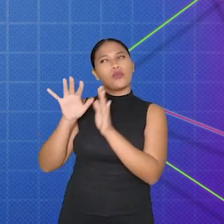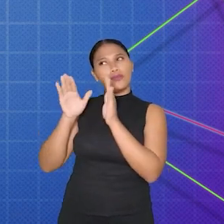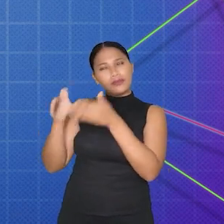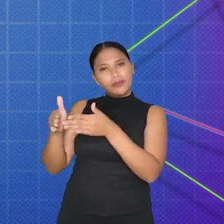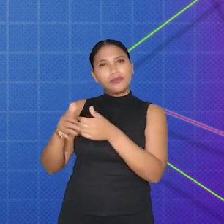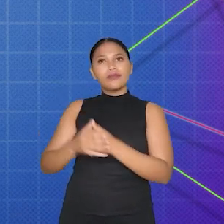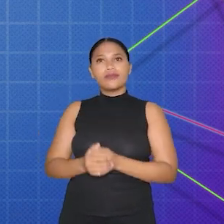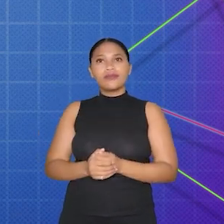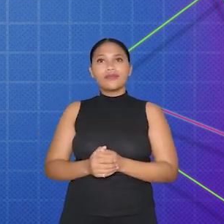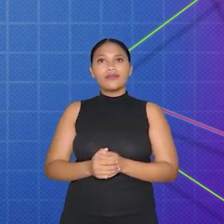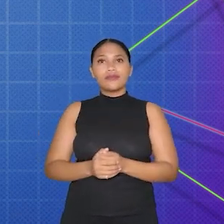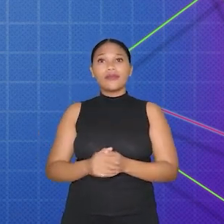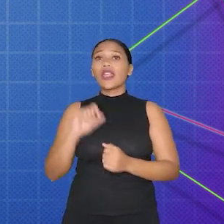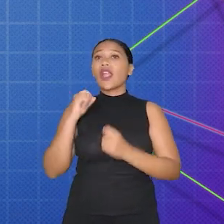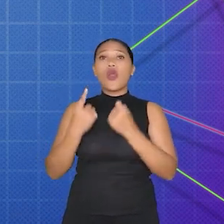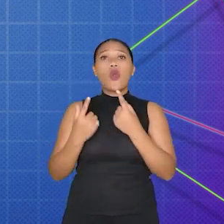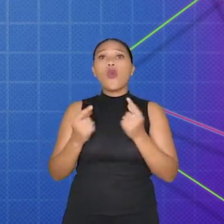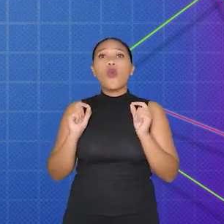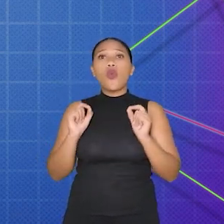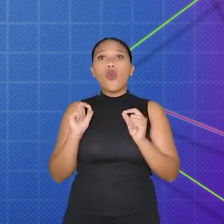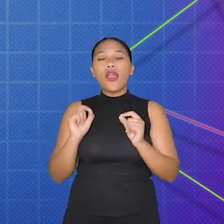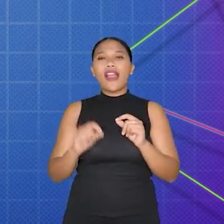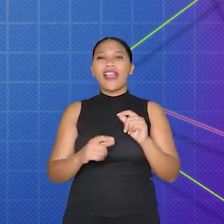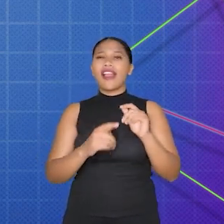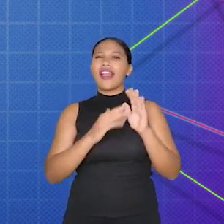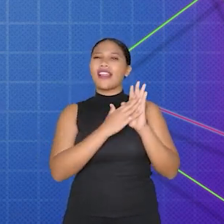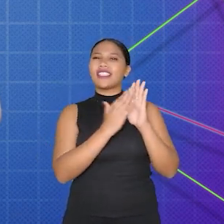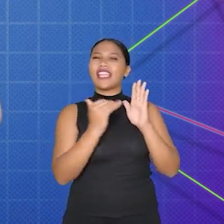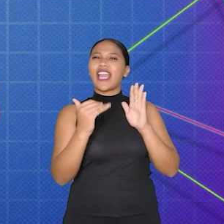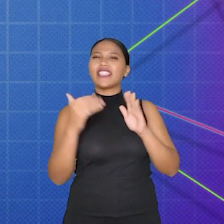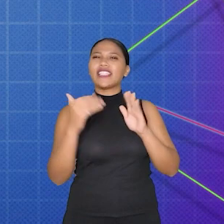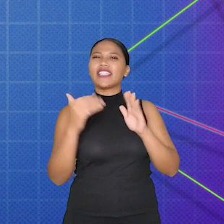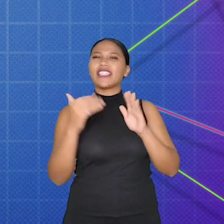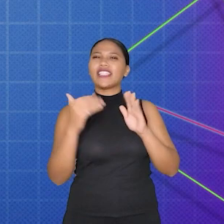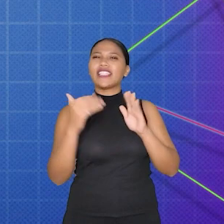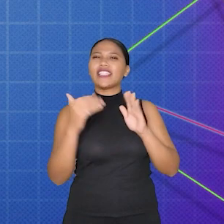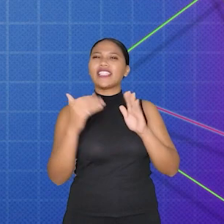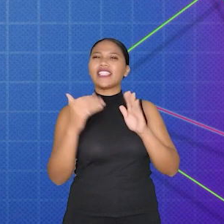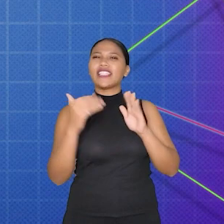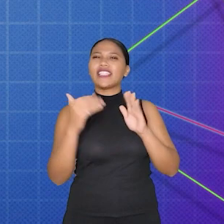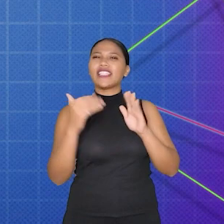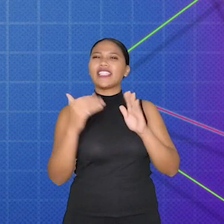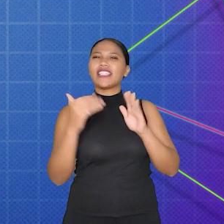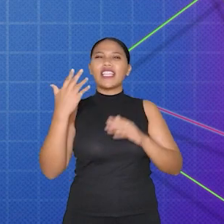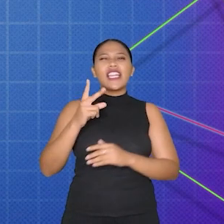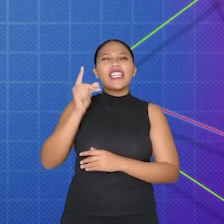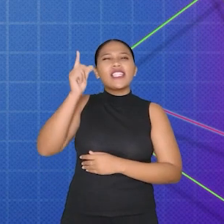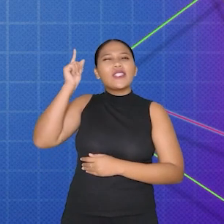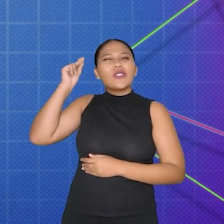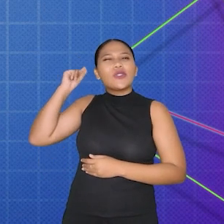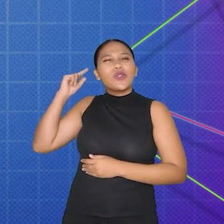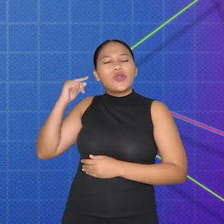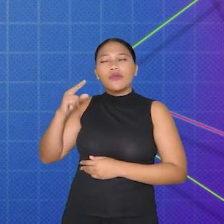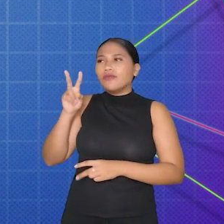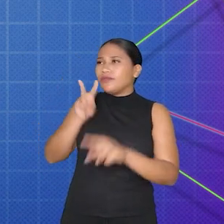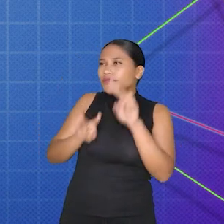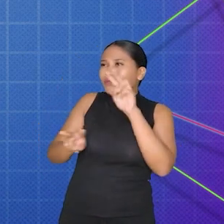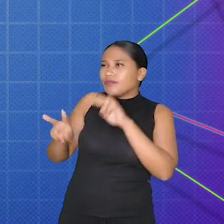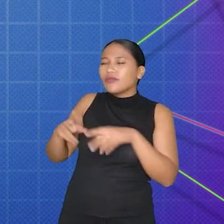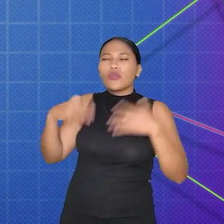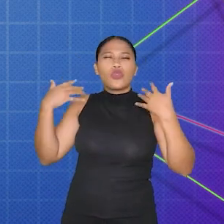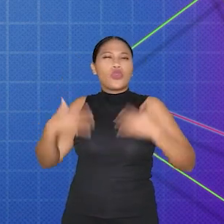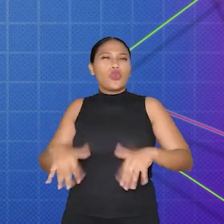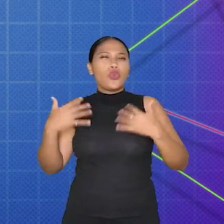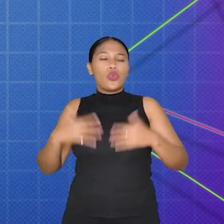das vantagens, e algumas delas são: estética retrô. Efeito sonoro referente ao que o professor está A citando. pixel art pode conferir um